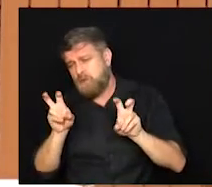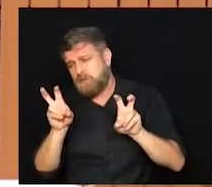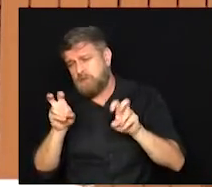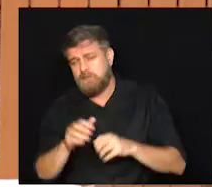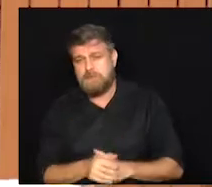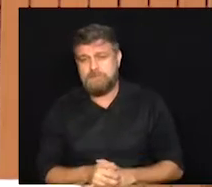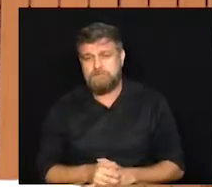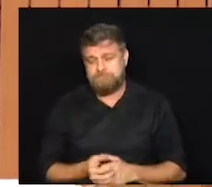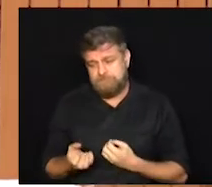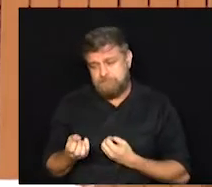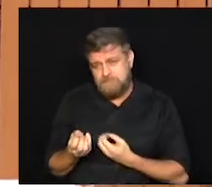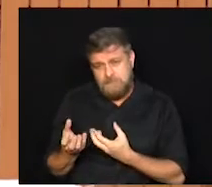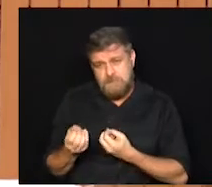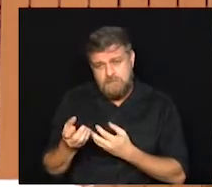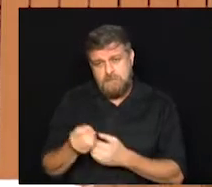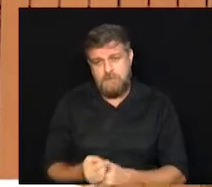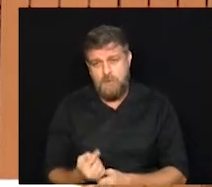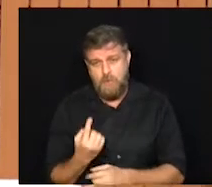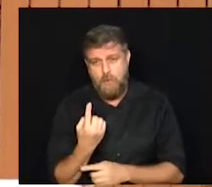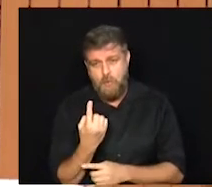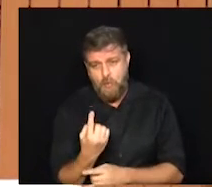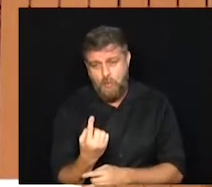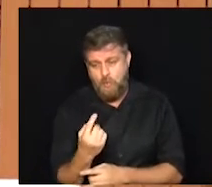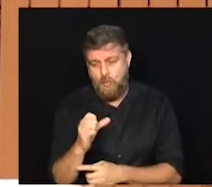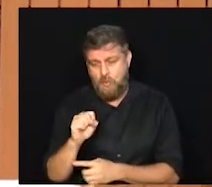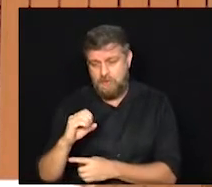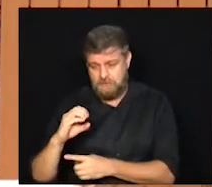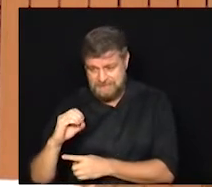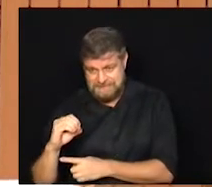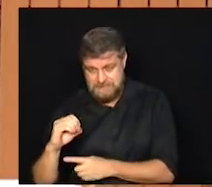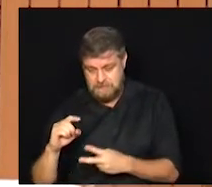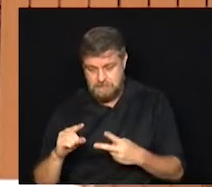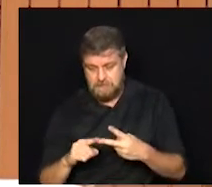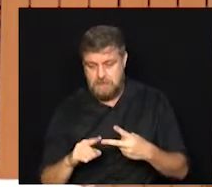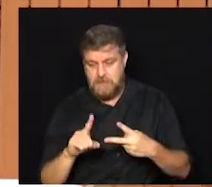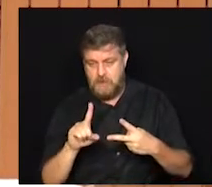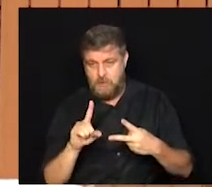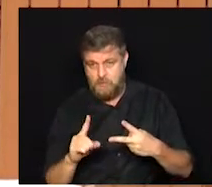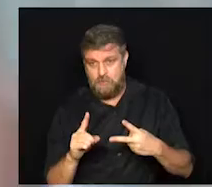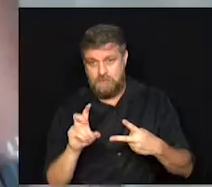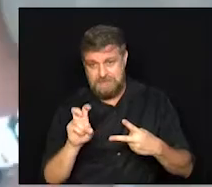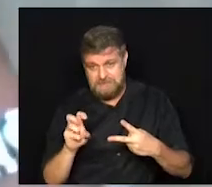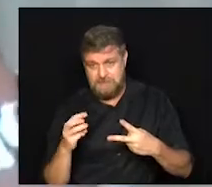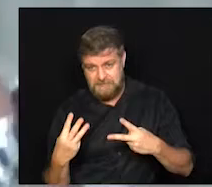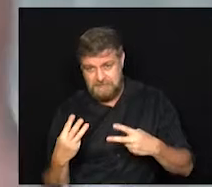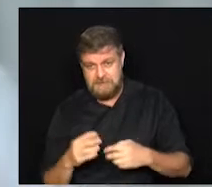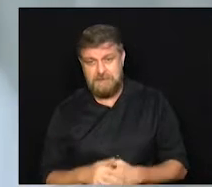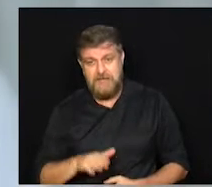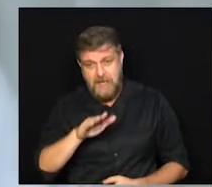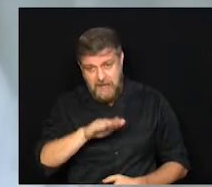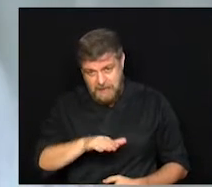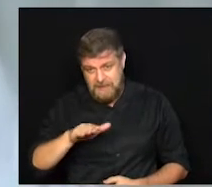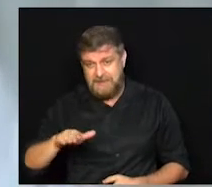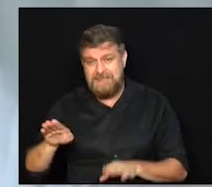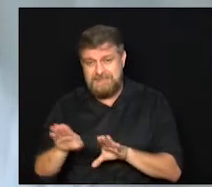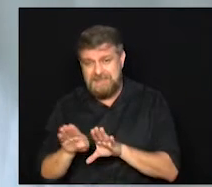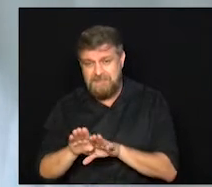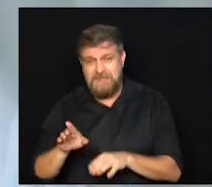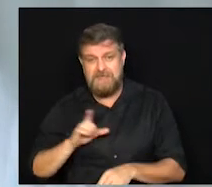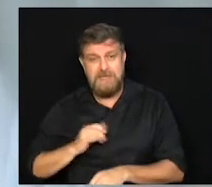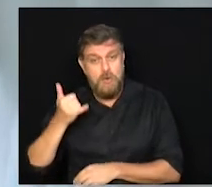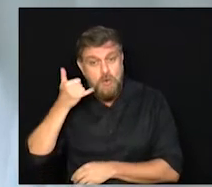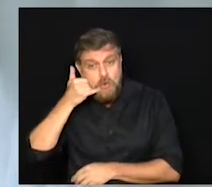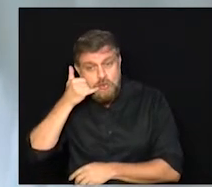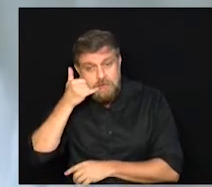nas informações de 180 e 153, é isso, né? Isso, é a denúncia. E para a criança pode também ter o Disque 100, né, que é